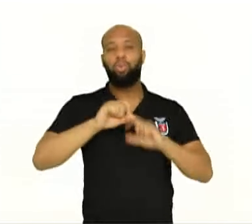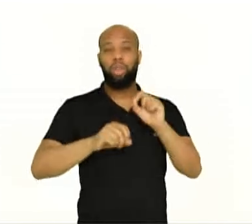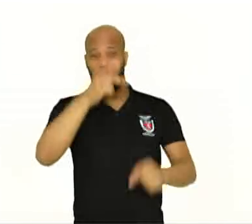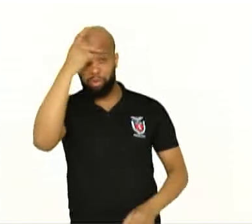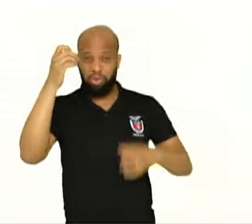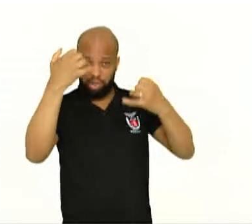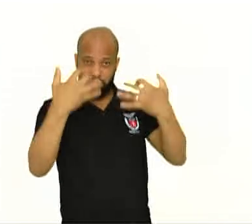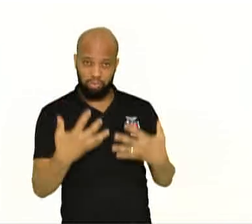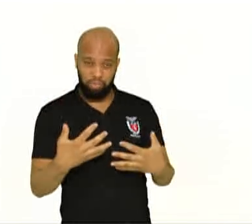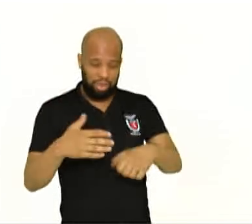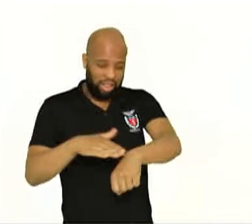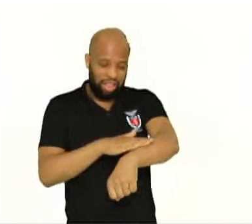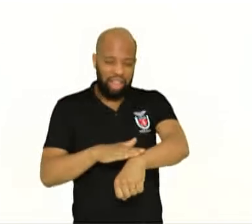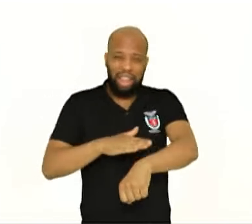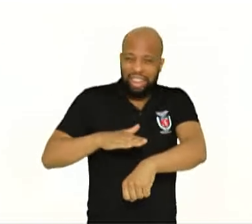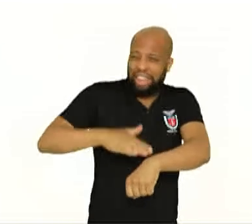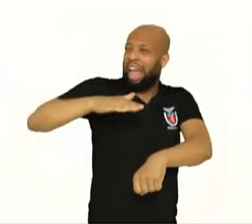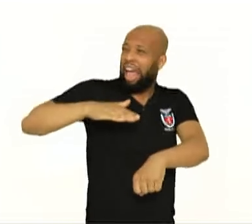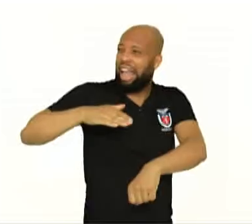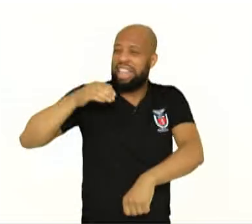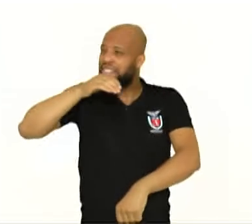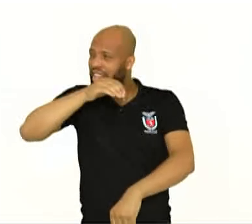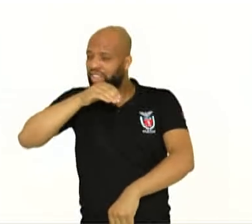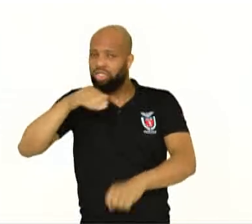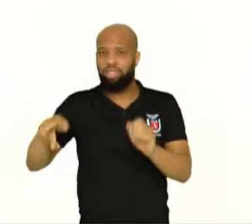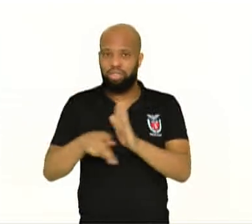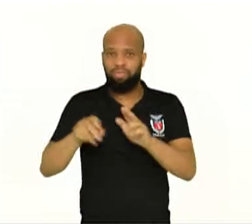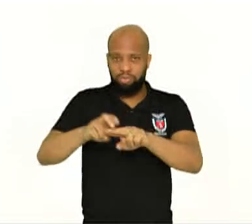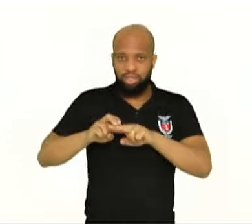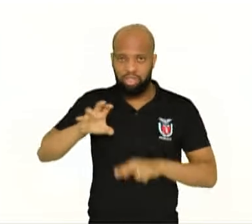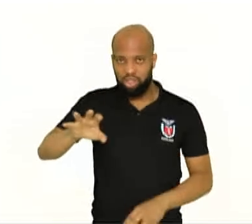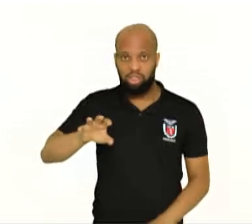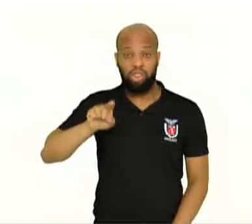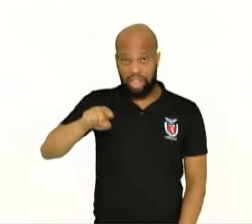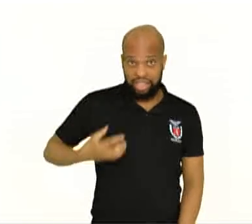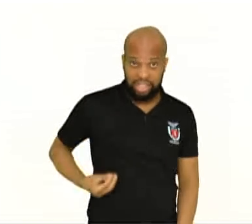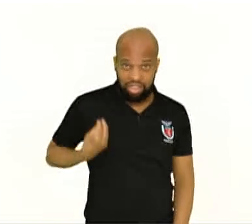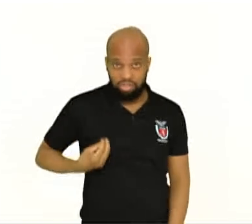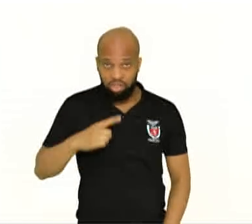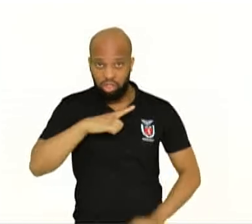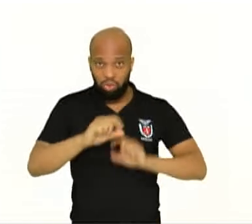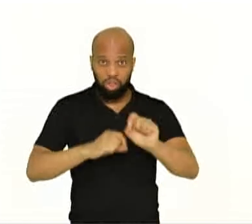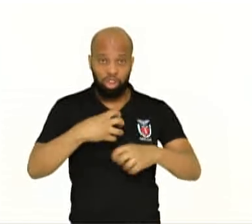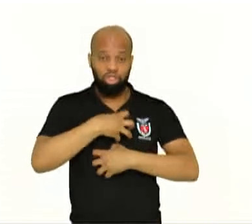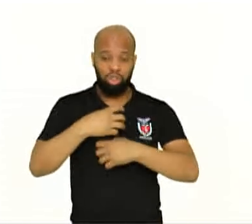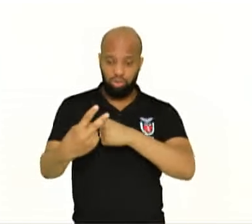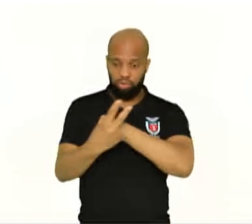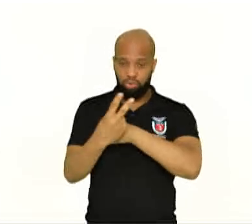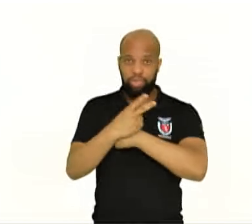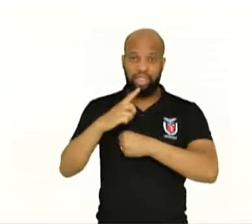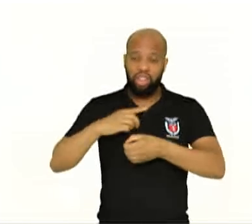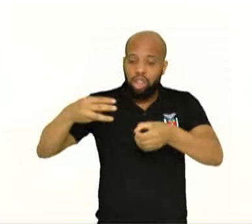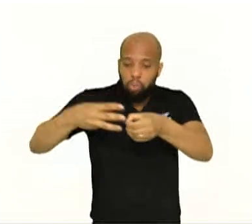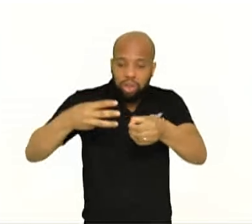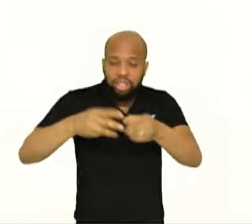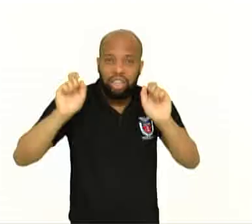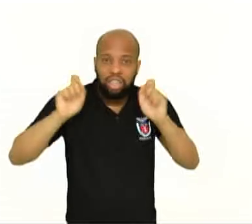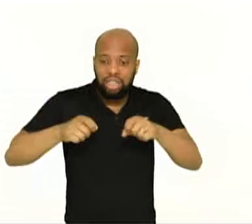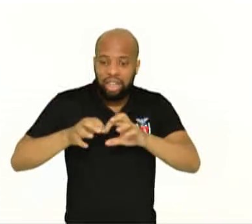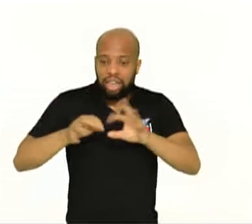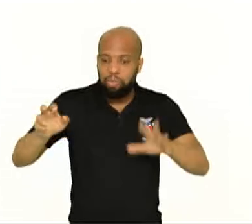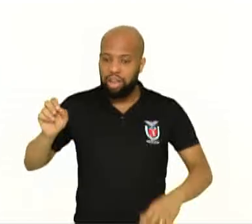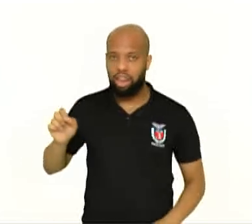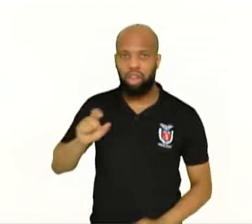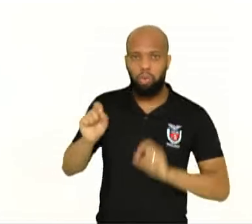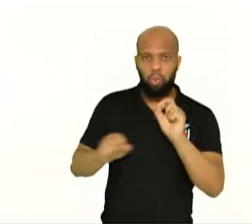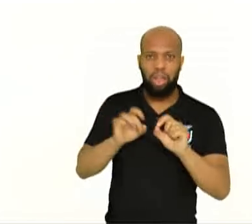pessoas que apresentaram queimaduras por esses animais. Esses seres apresentam como forma de defesa uma célula capaz de liberar